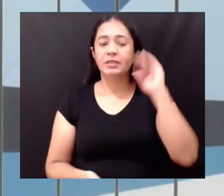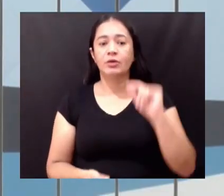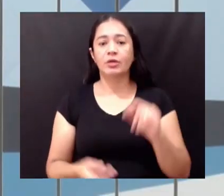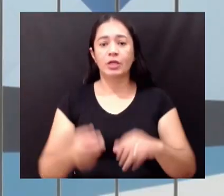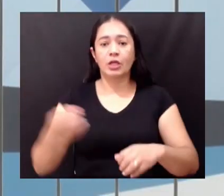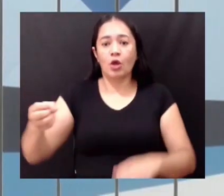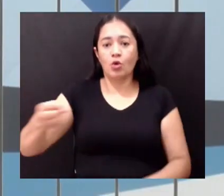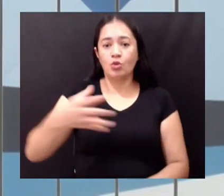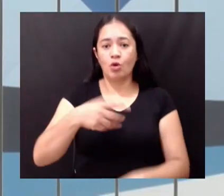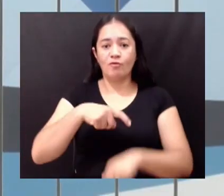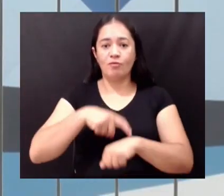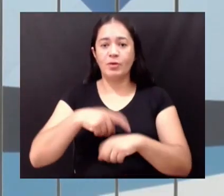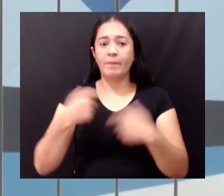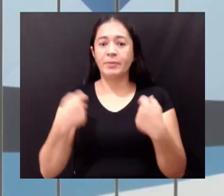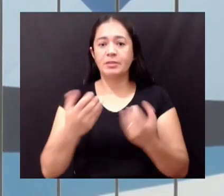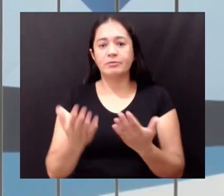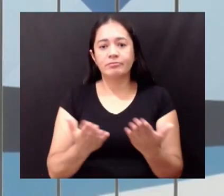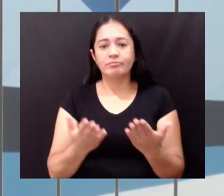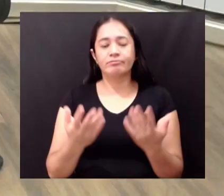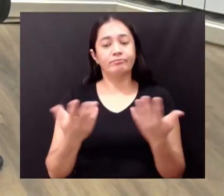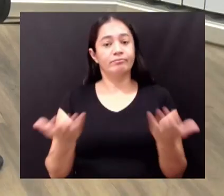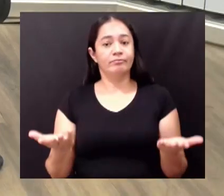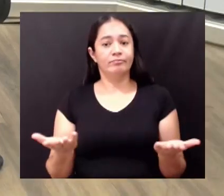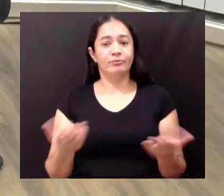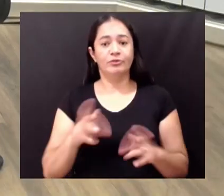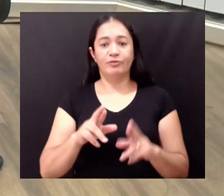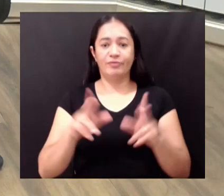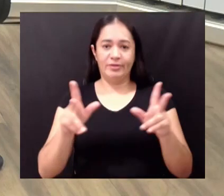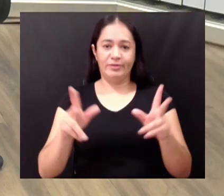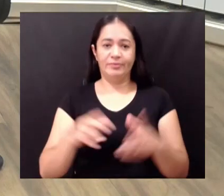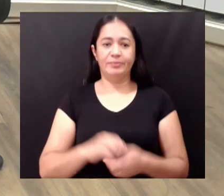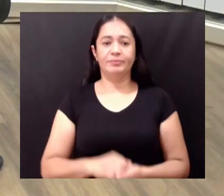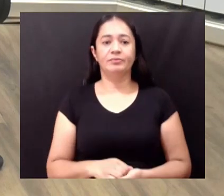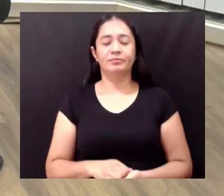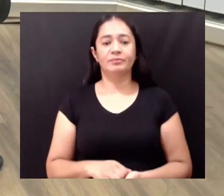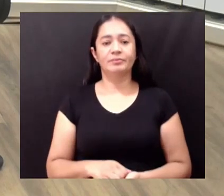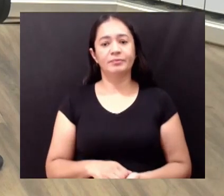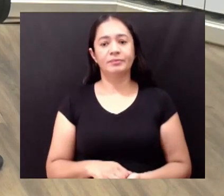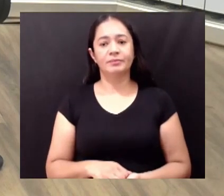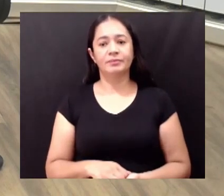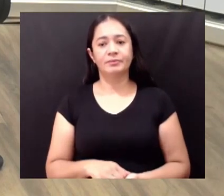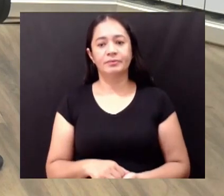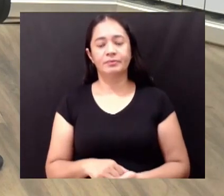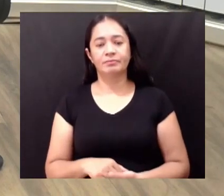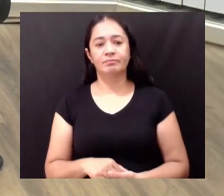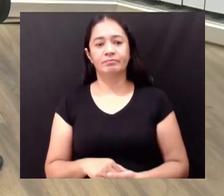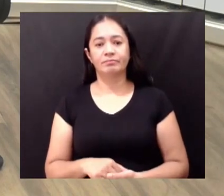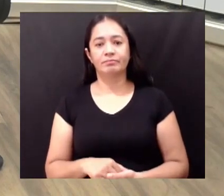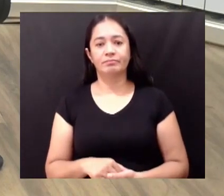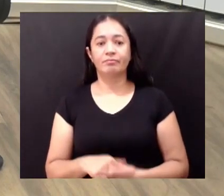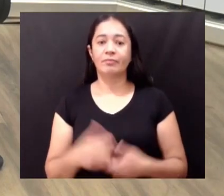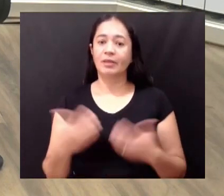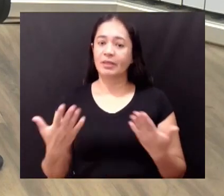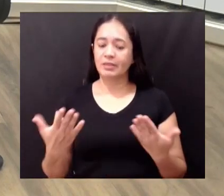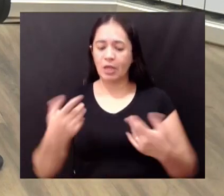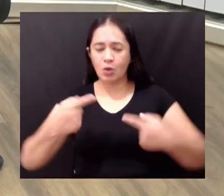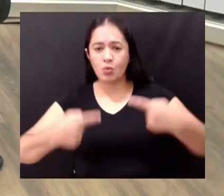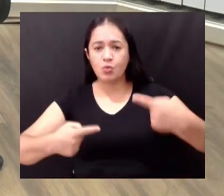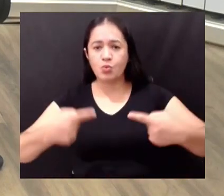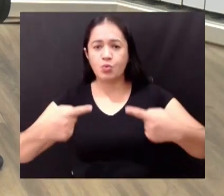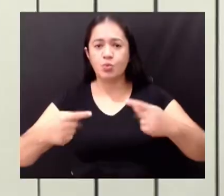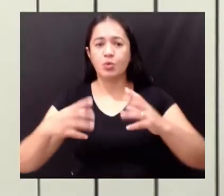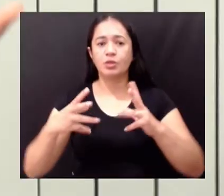como tal, né? Sem dúvida. E apesar dessa discussão toda, a gente sabe que tem um